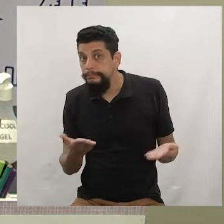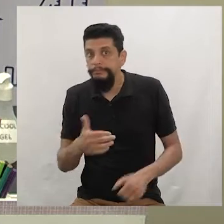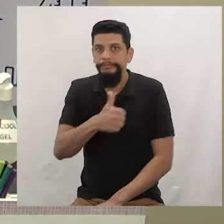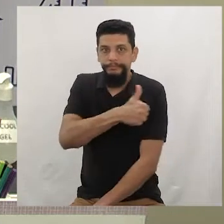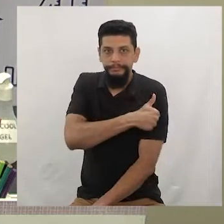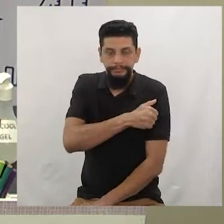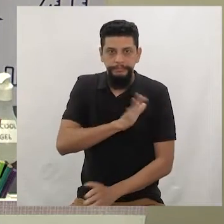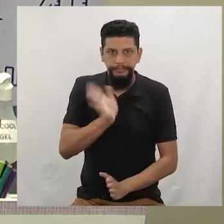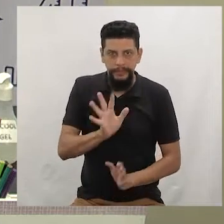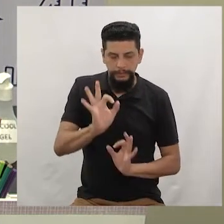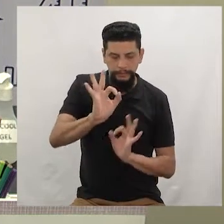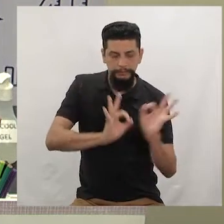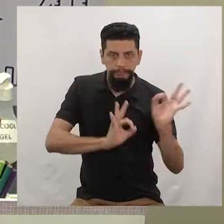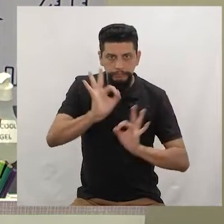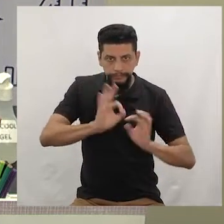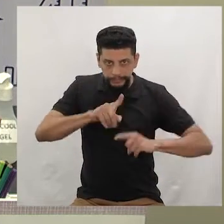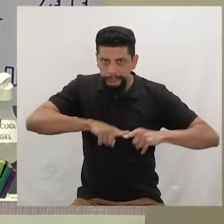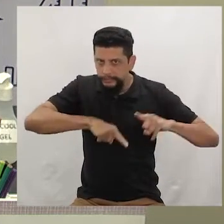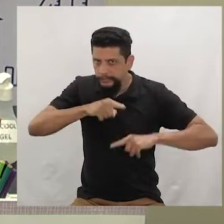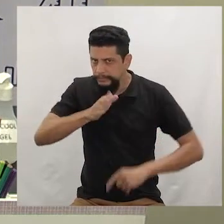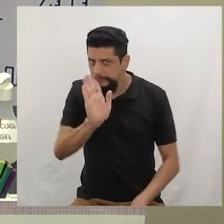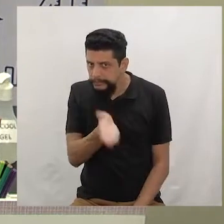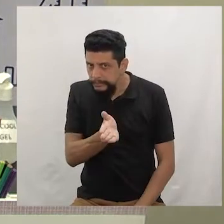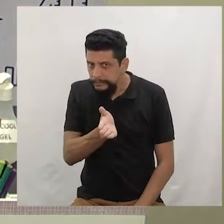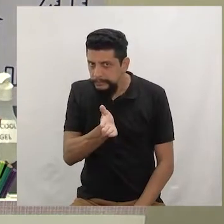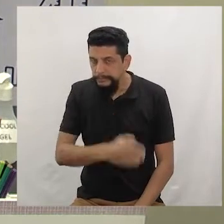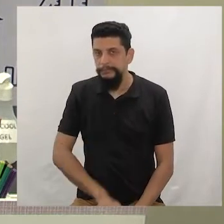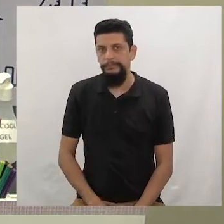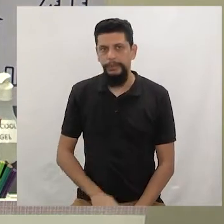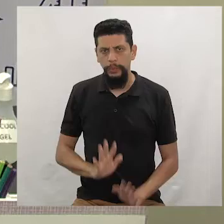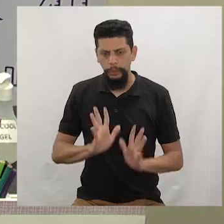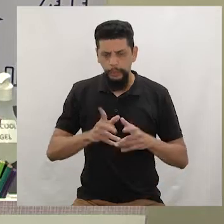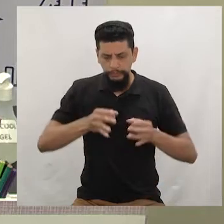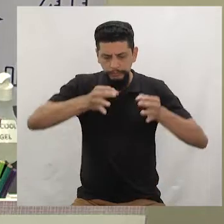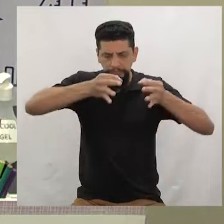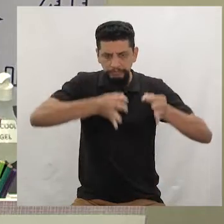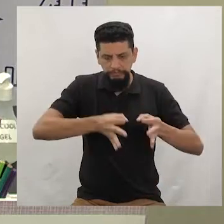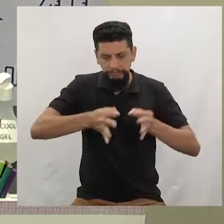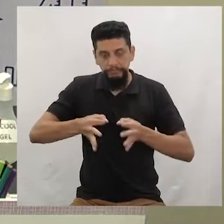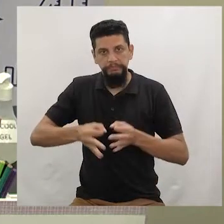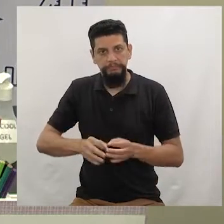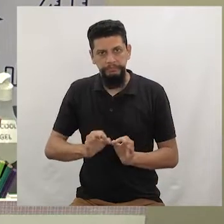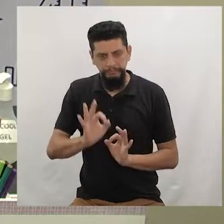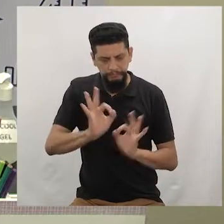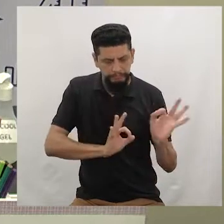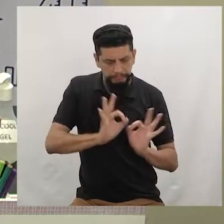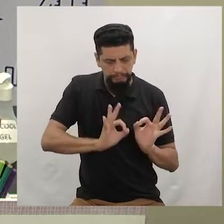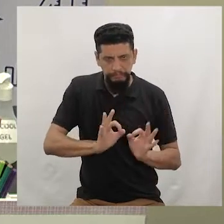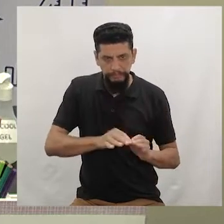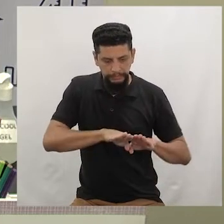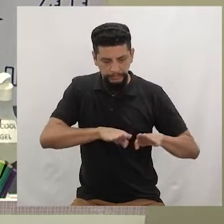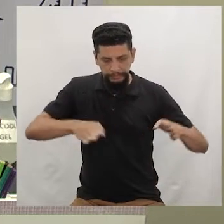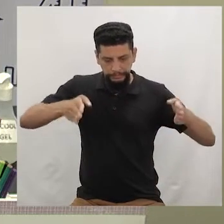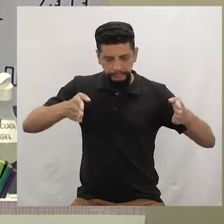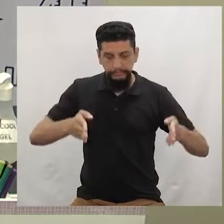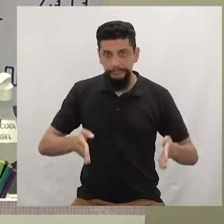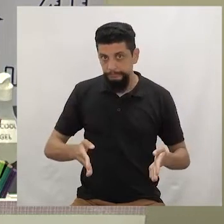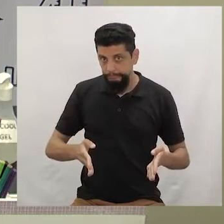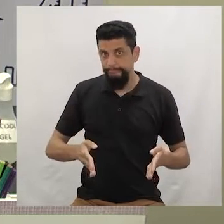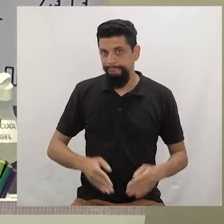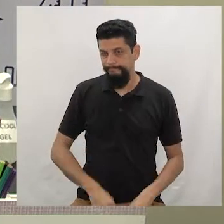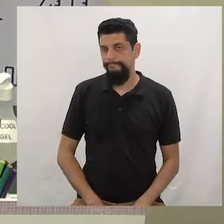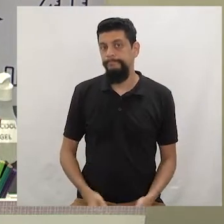E aí, pessoal, organizaram todos os materiais? Já está tudo certinho, bem organizadinho na